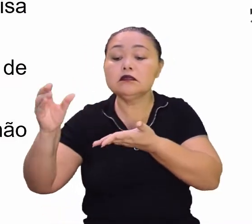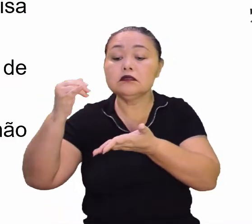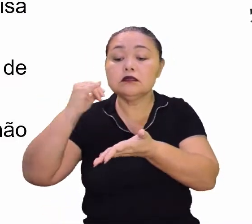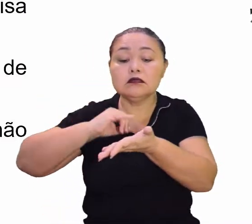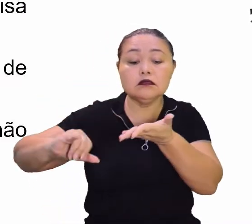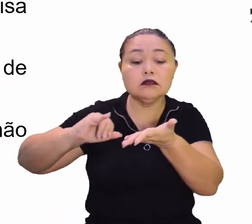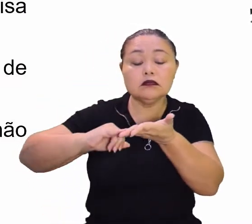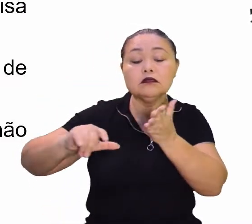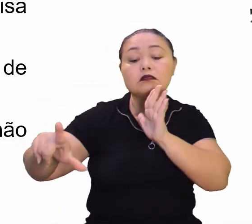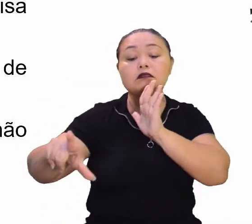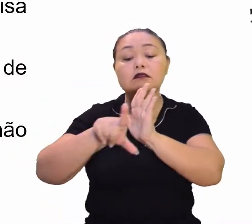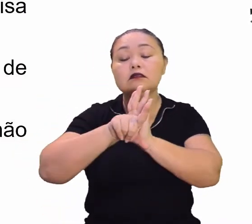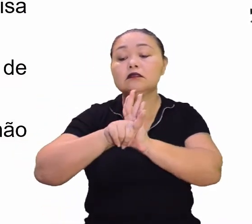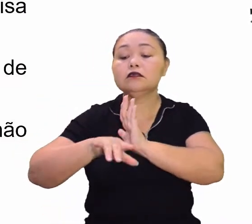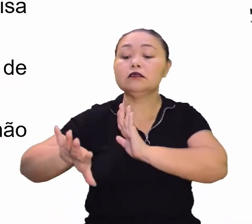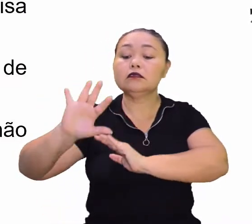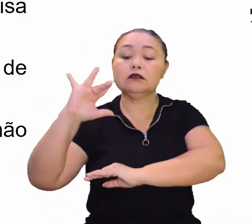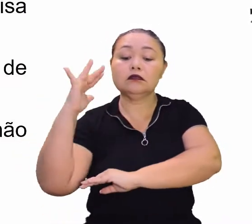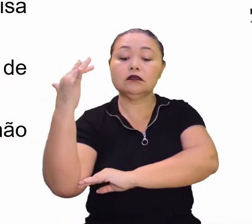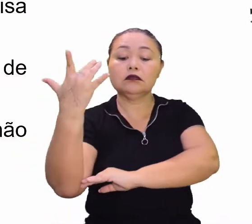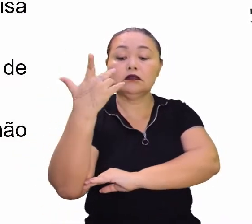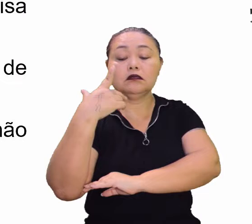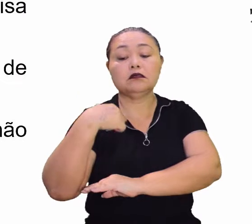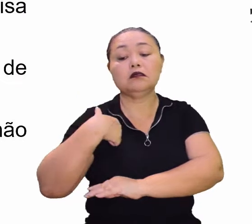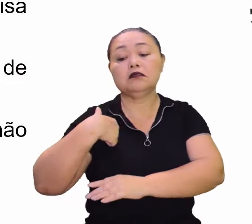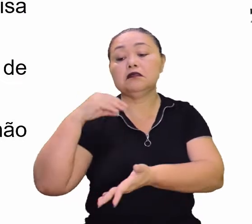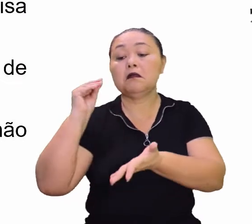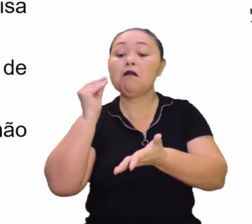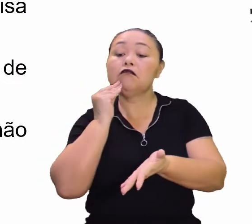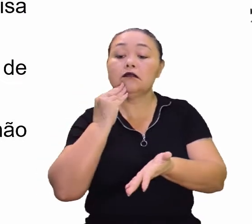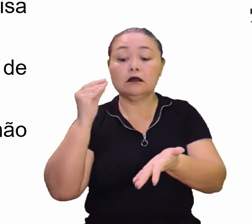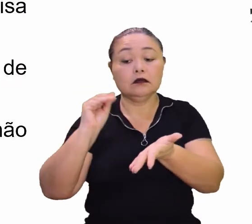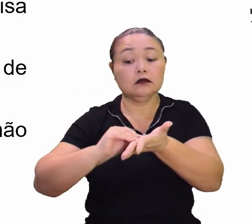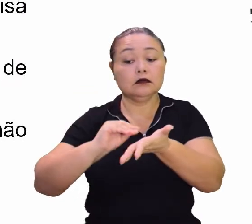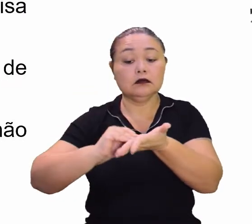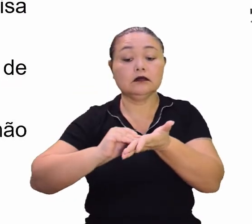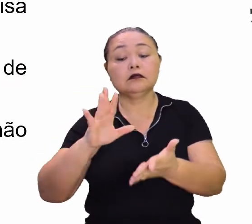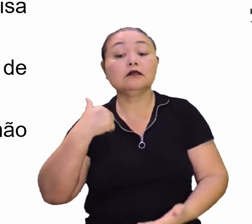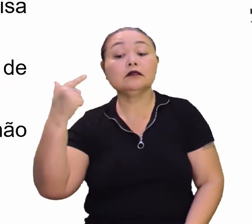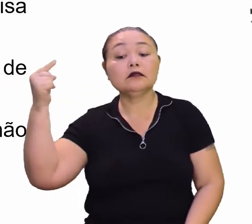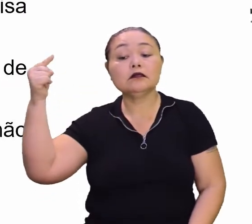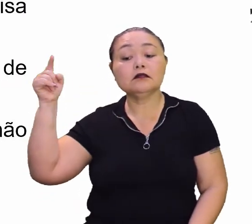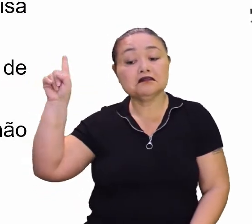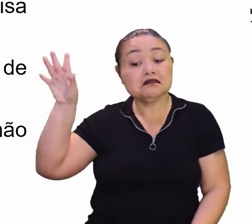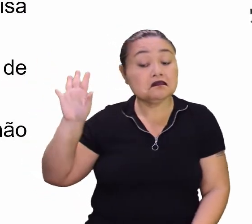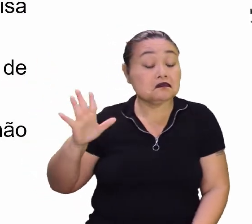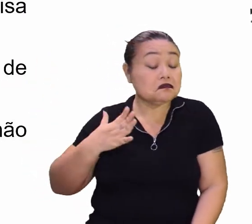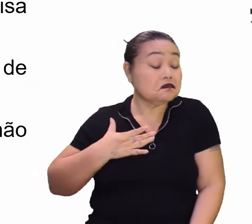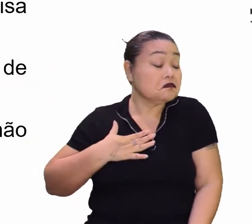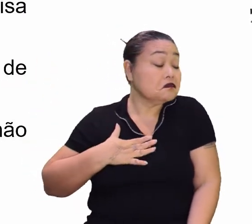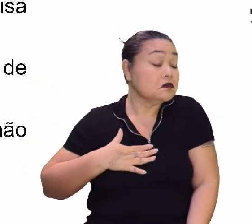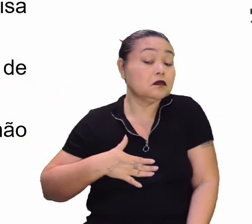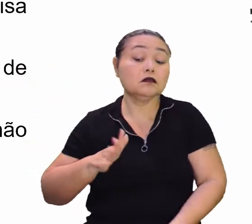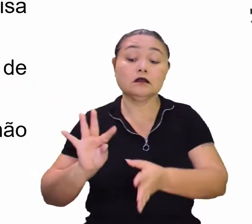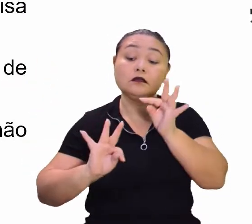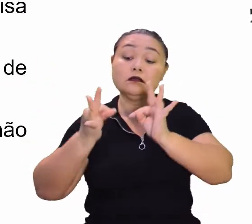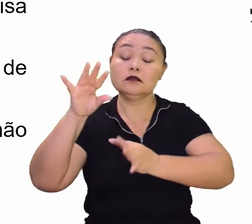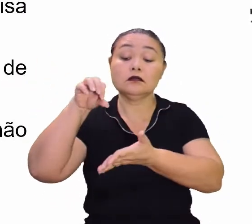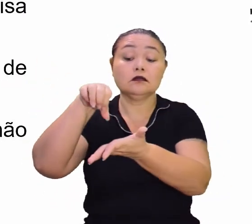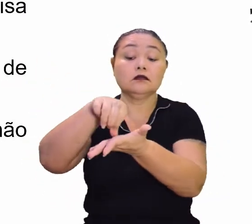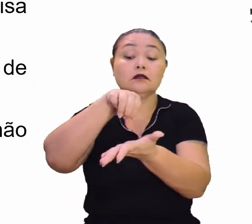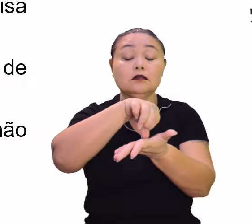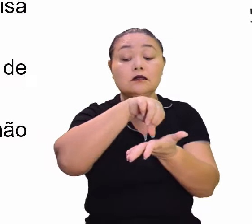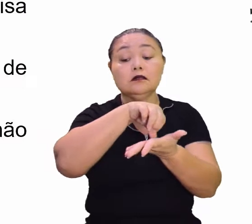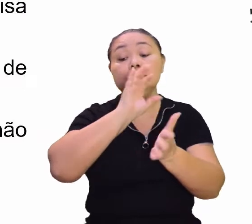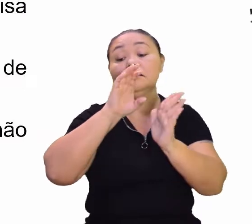e legislação ambiental deficiente. E aí, Rogério, tranquilo? Tá falando sobre tecnopolo, que é